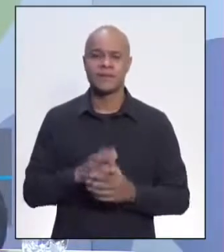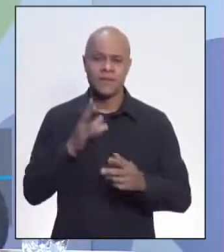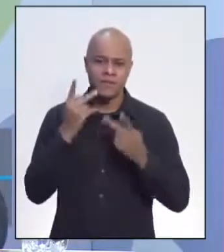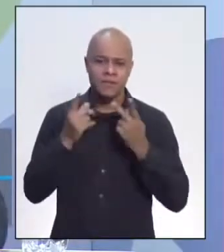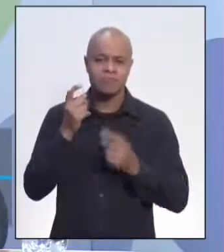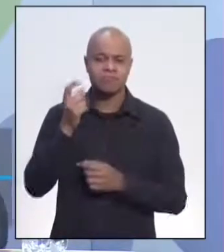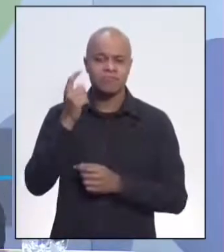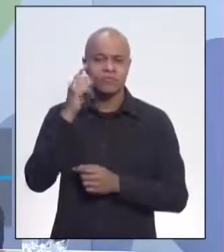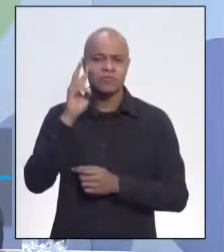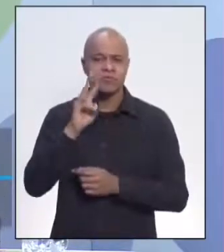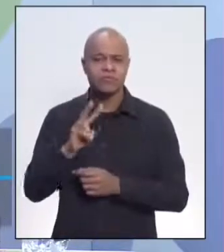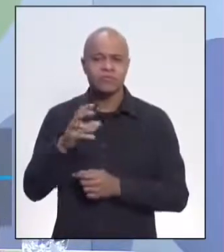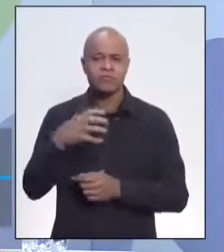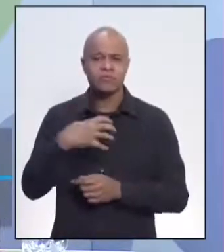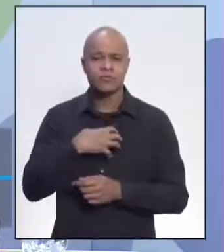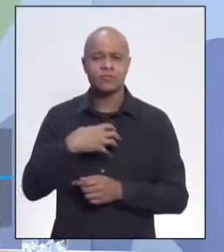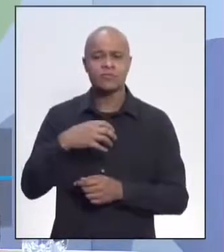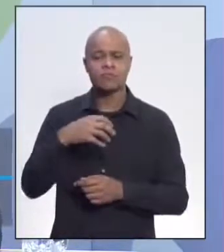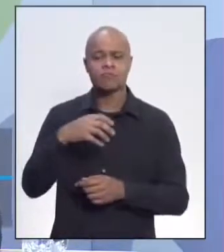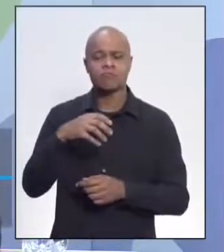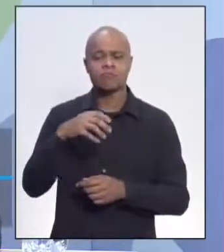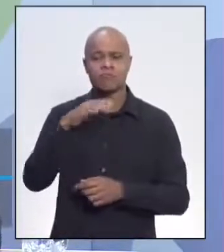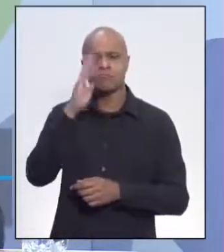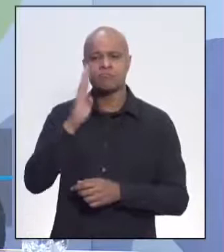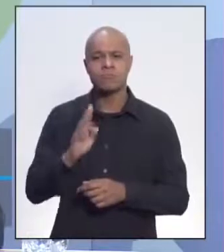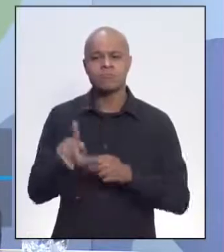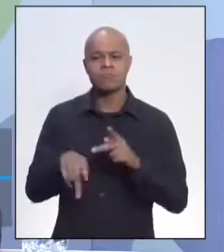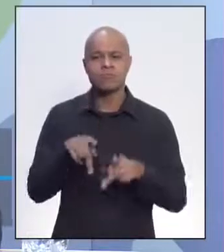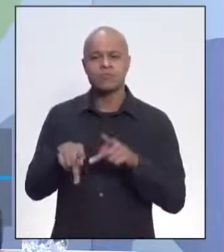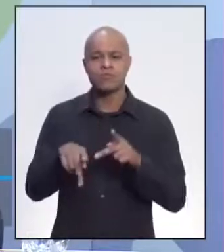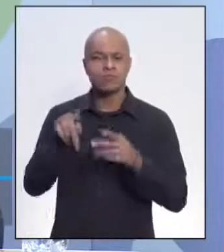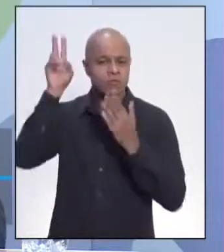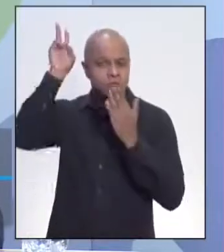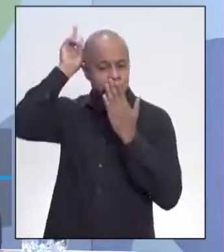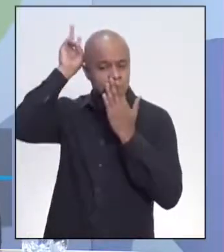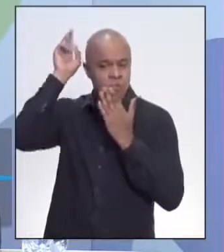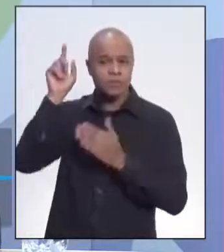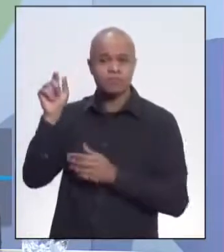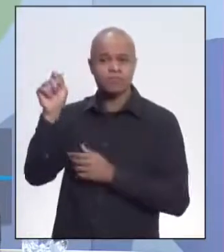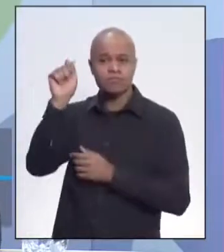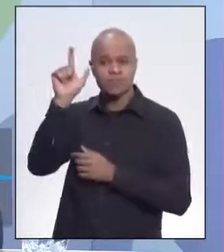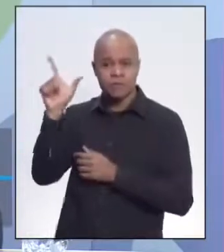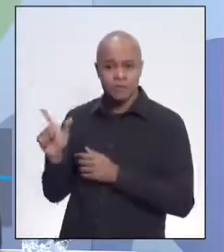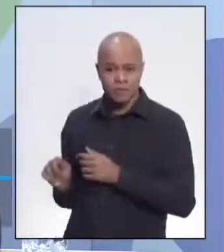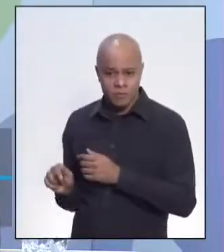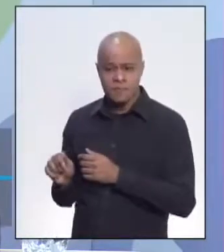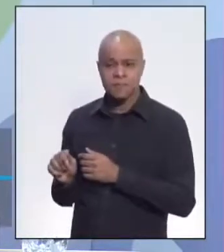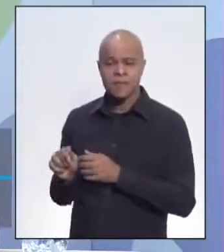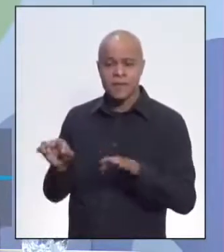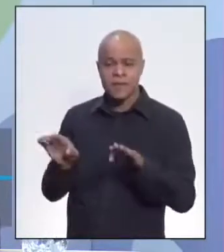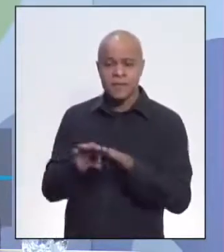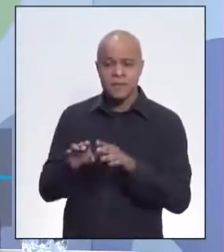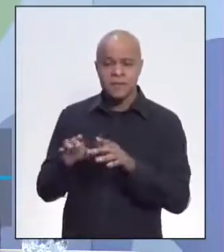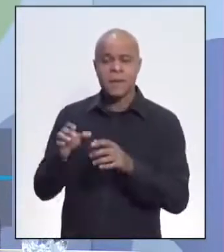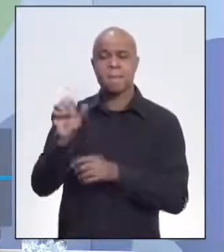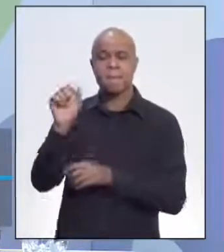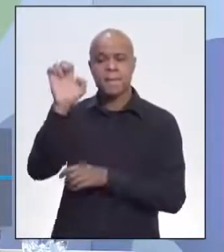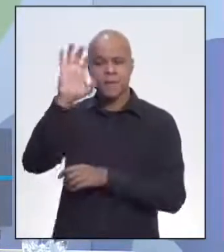identidade cultural de formação do povo brasileiro. No caso, a indígena, a africana e a europeia, né, na questão aí da dança